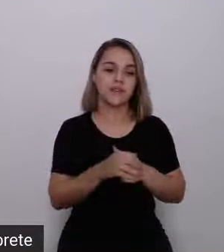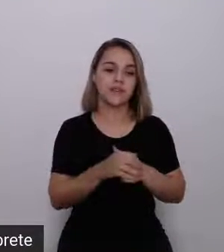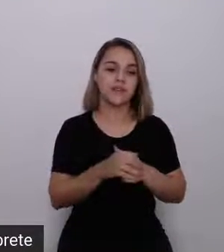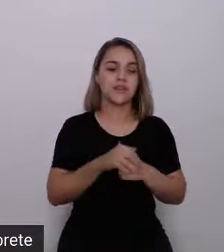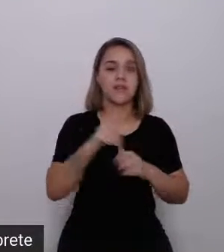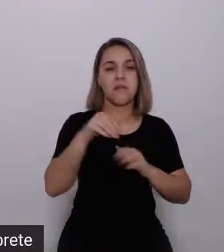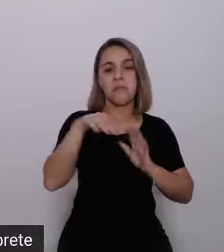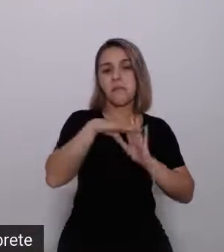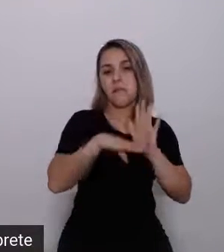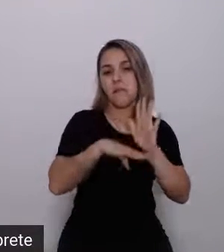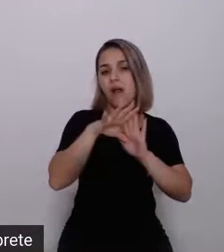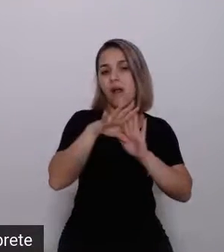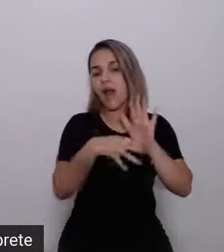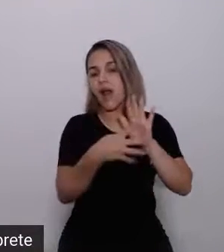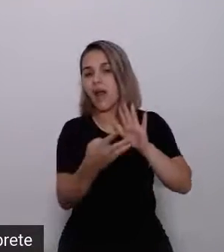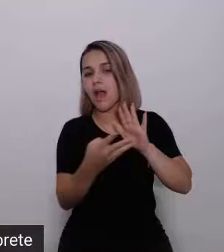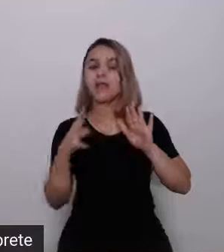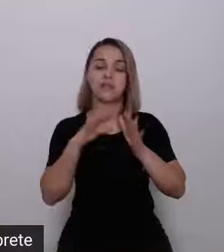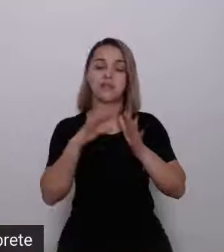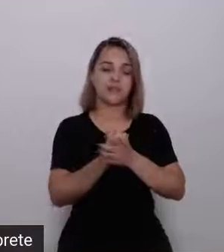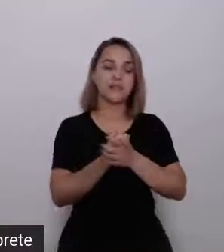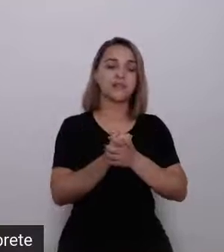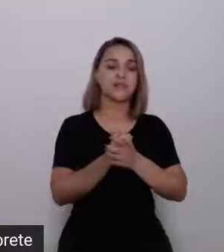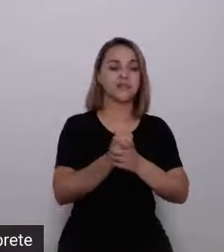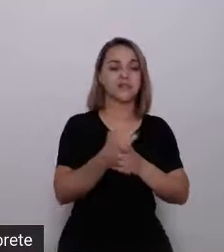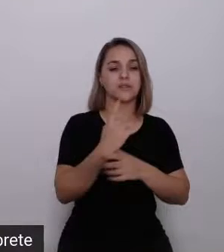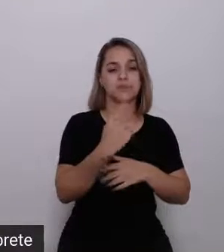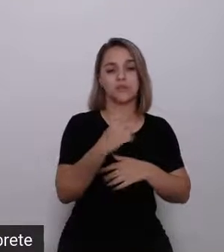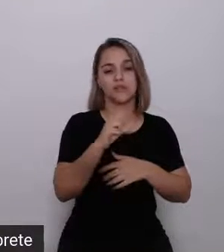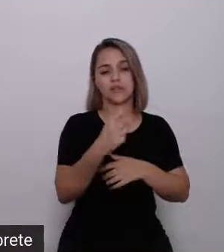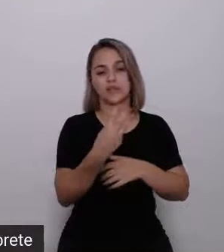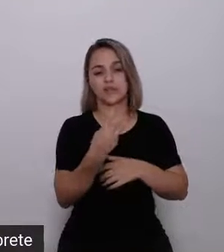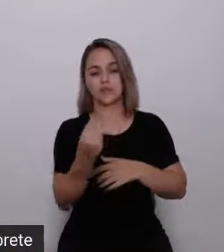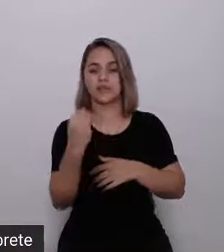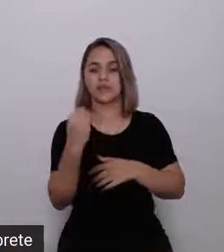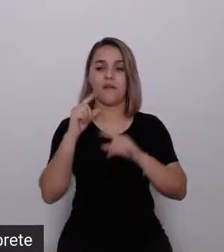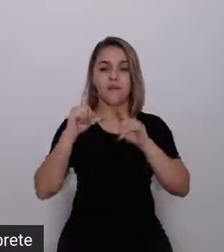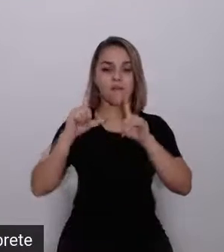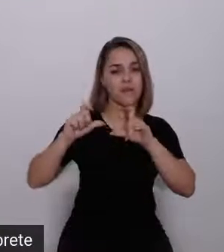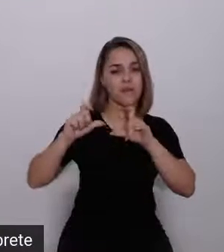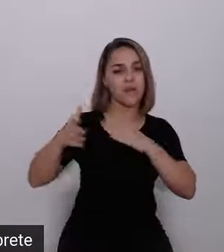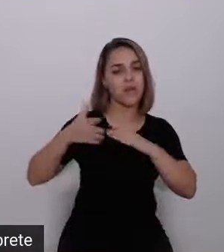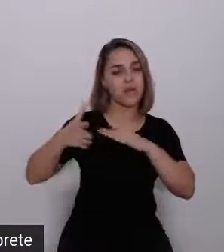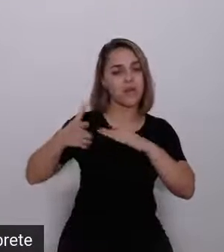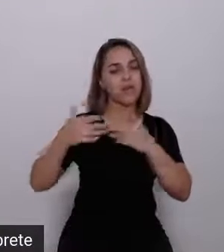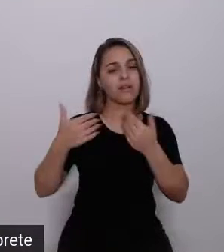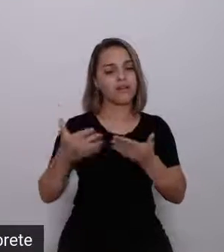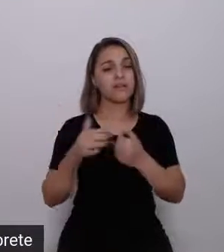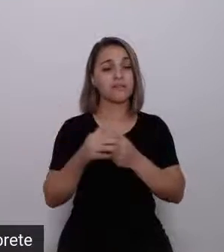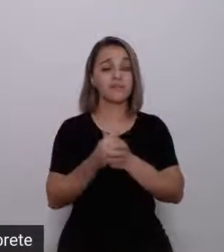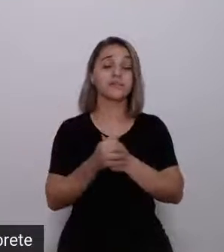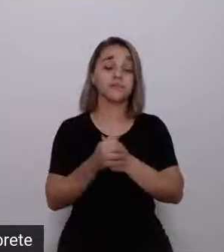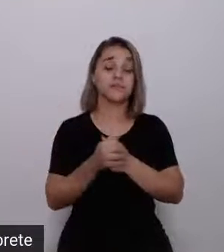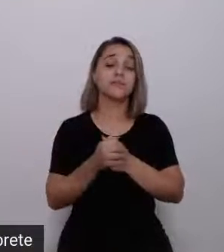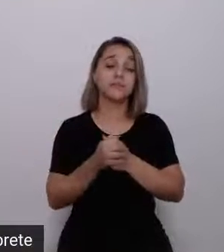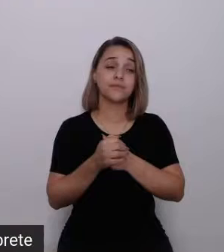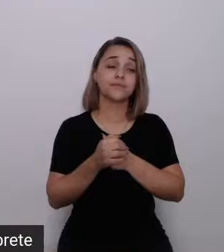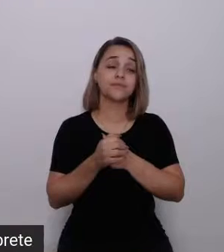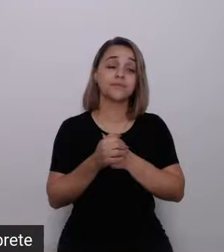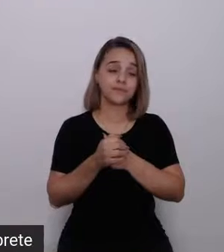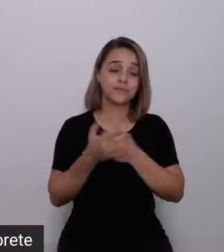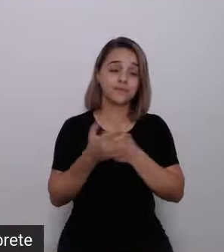de fotografia do Flieg, para analisar a presença da fotografia moderna, o repertório na publicidade. Então, é nesse